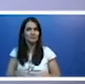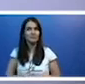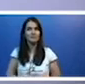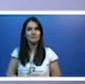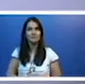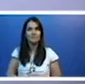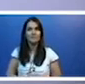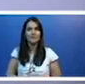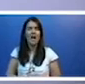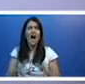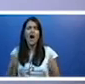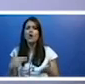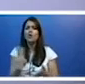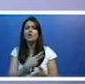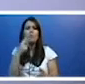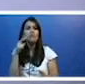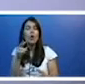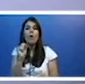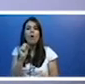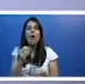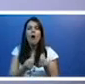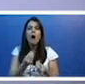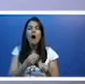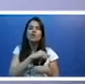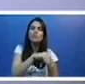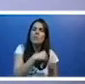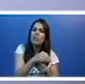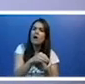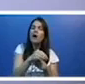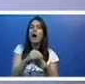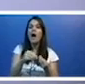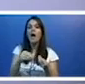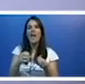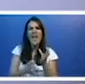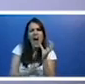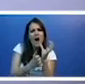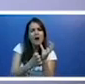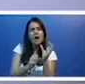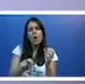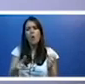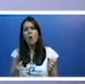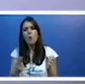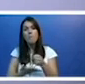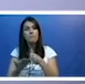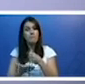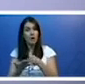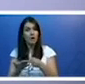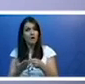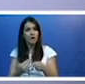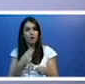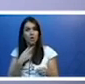Agora a gente vai ver como a gente identifica se uma substância ela é um ácido ou uma base. Já que a gente não pode experimentar, né, não